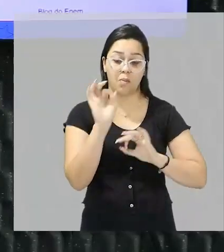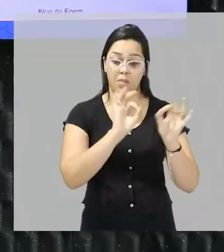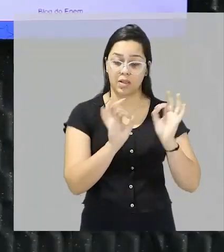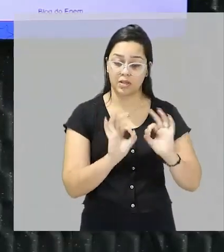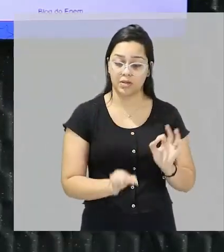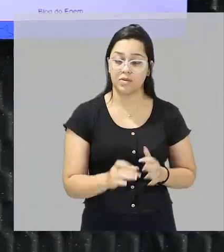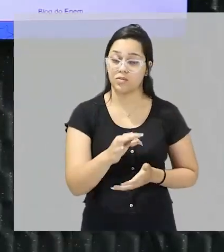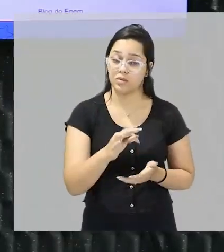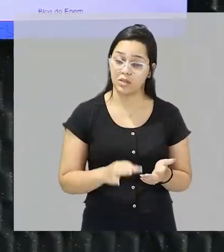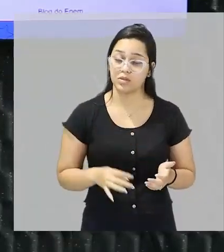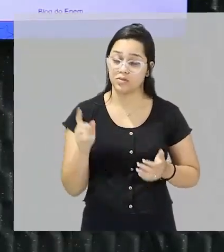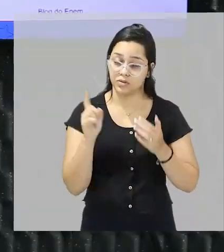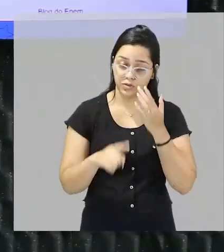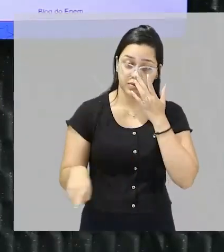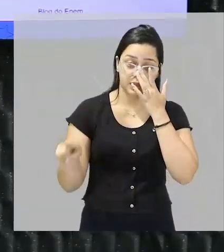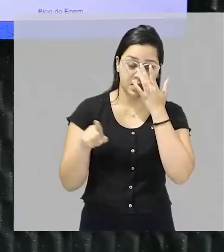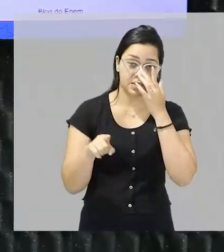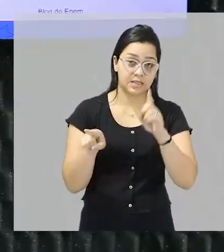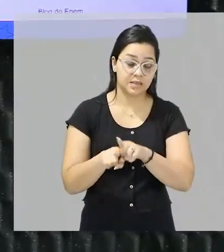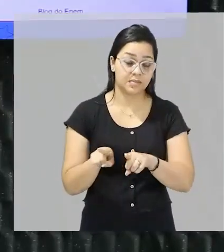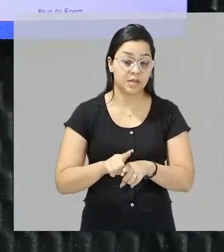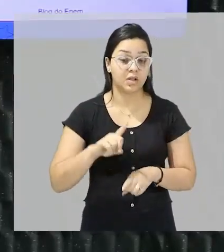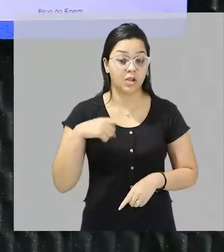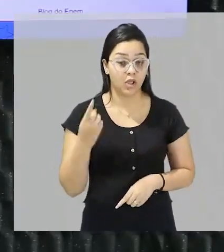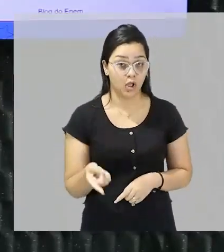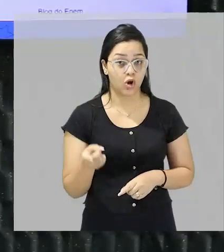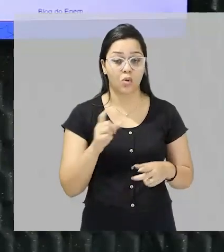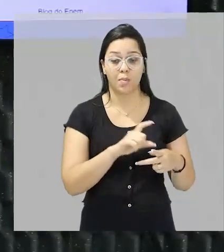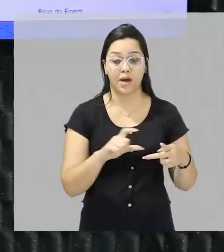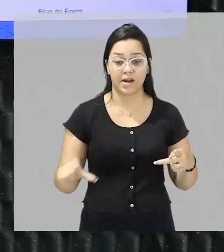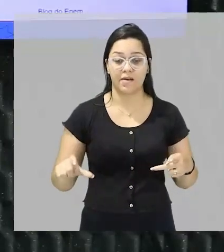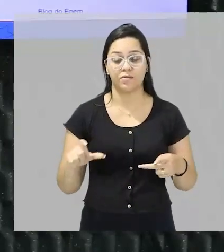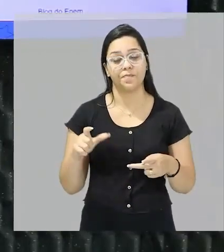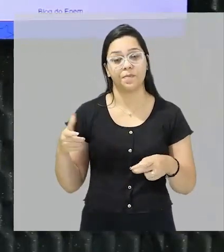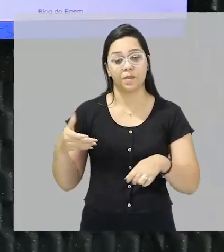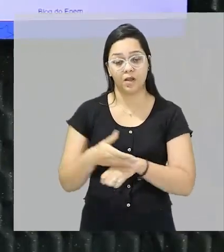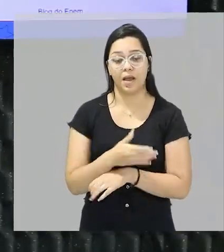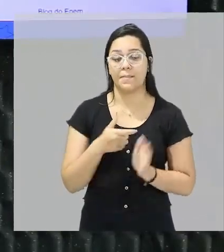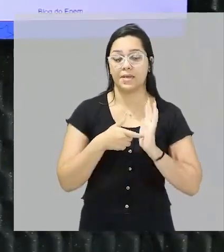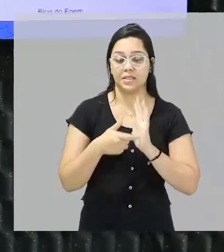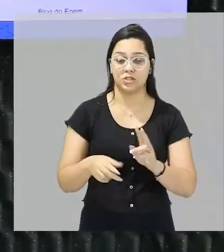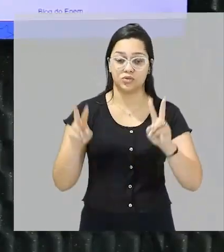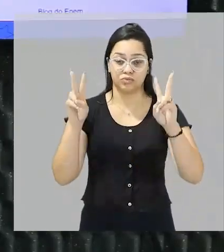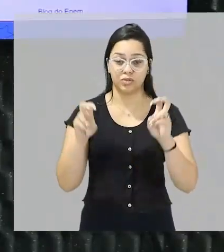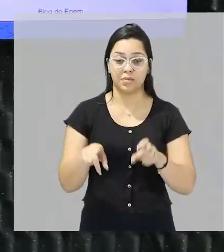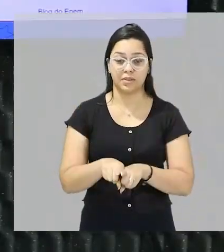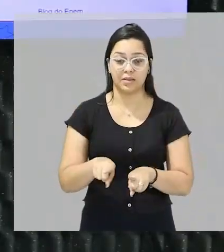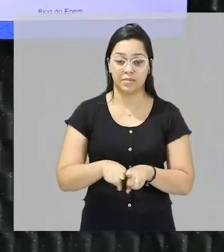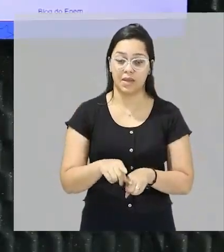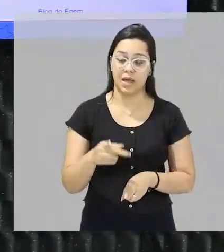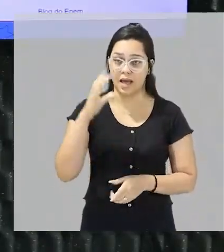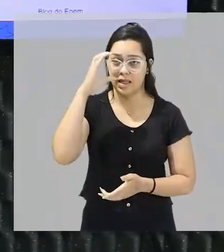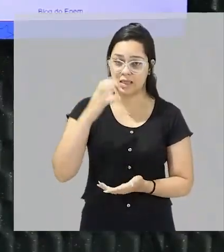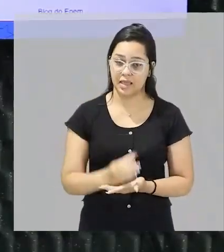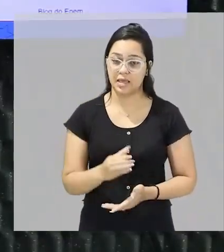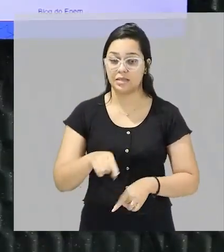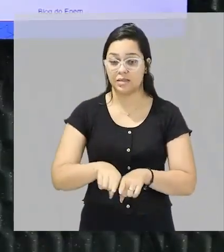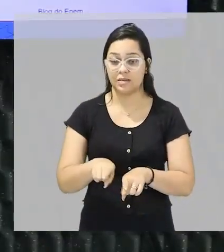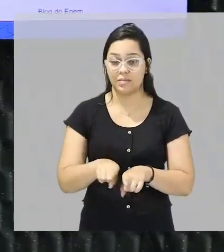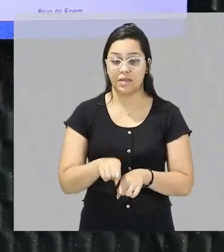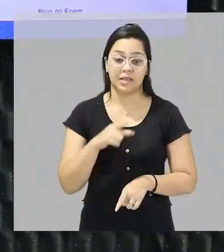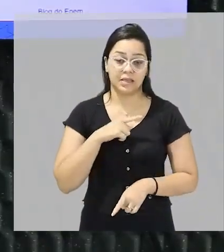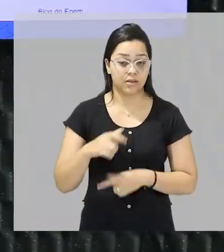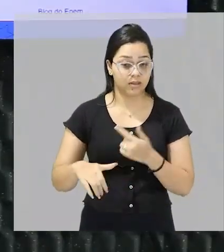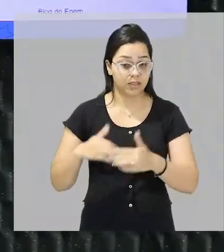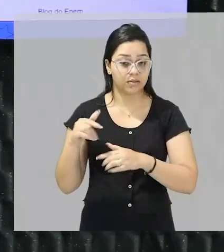planejamento do texto de vocês. E que logo no parágrafo de introdução, você apresente o tema e tenha a sua tese. Que no parágrafo